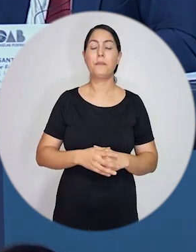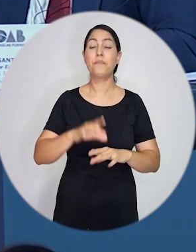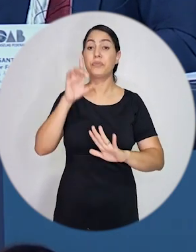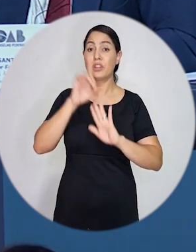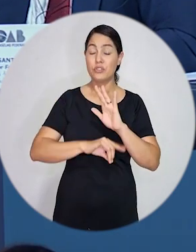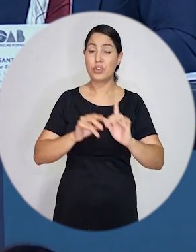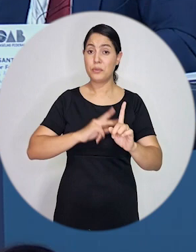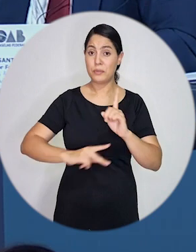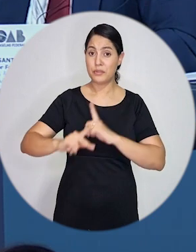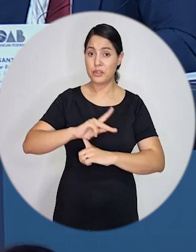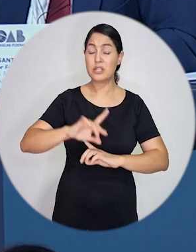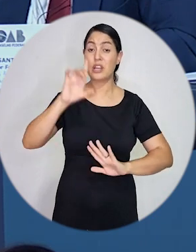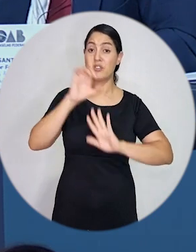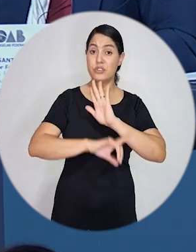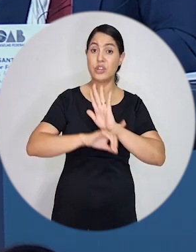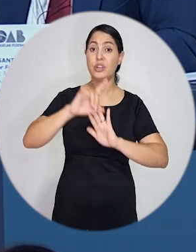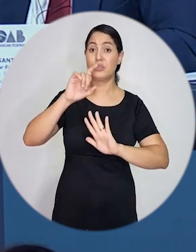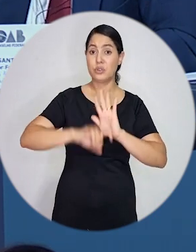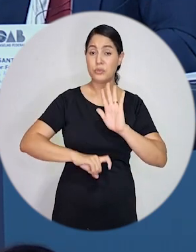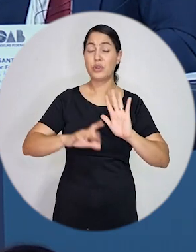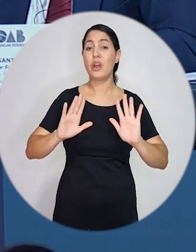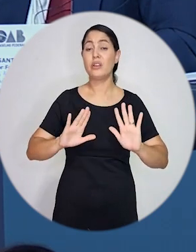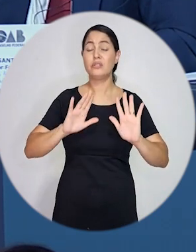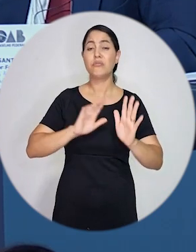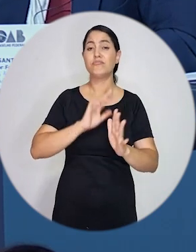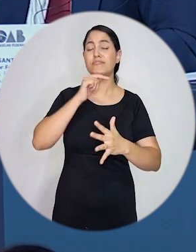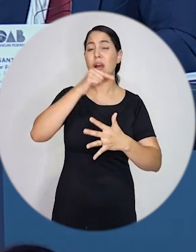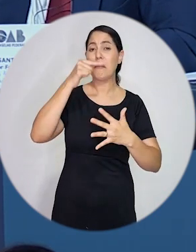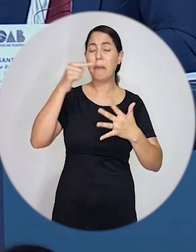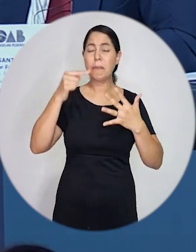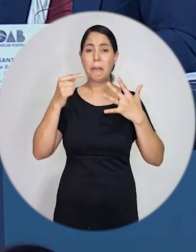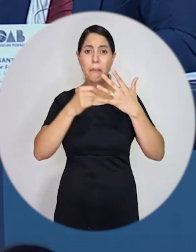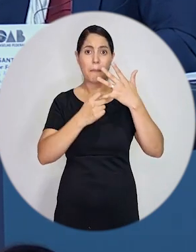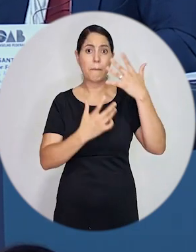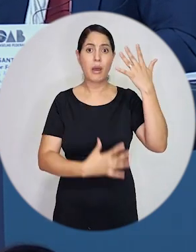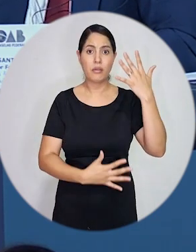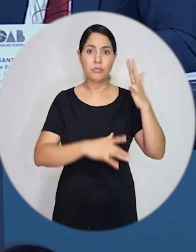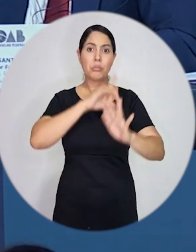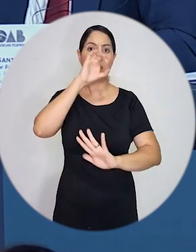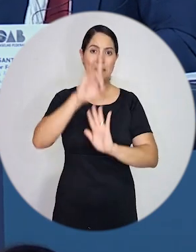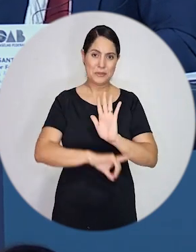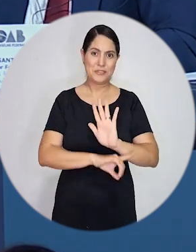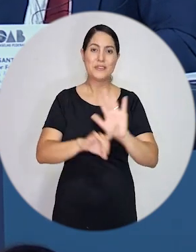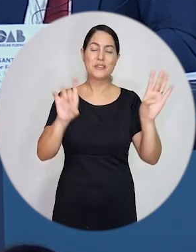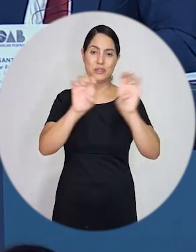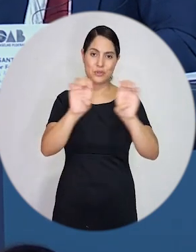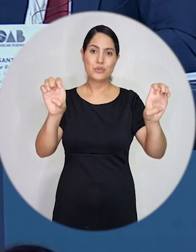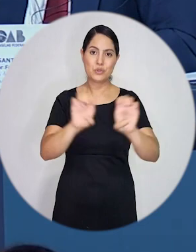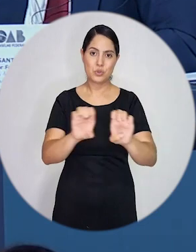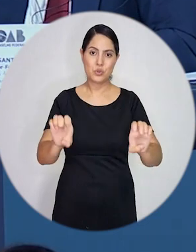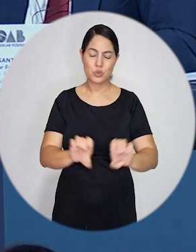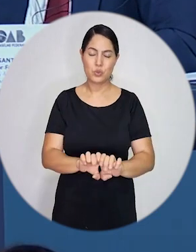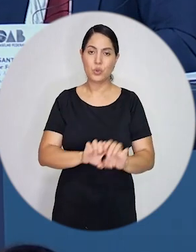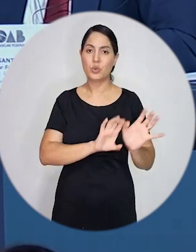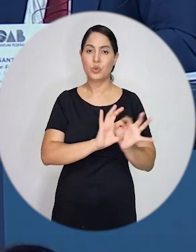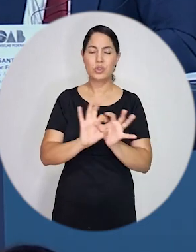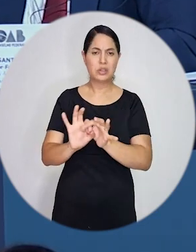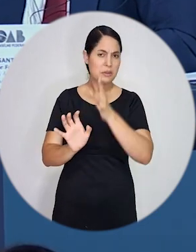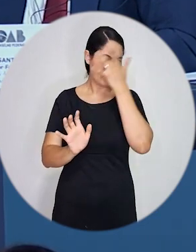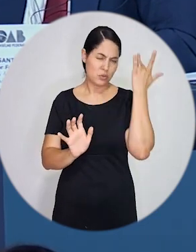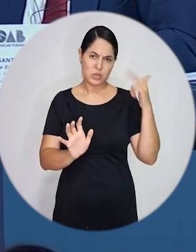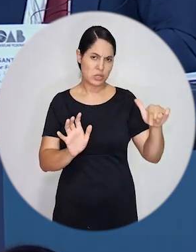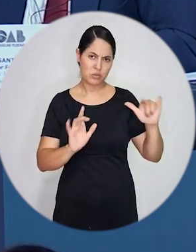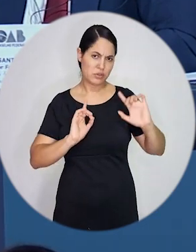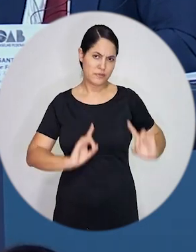direito penal também, direito previdenciário, direito tributário. Ou seja, todo o arcabouço que nós